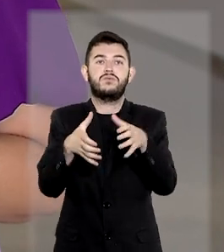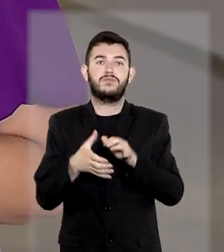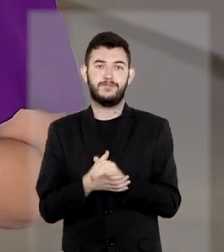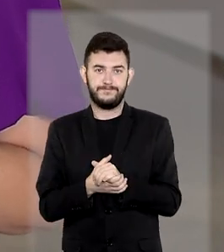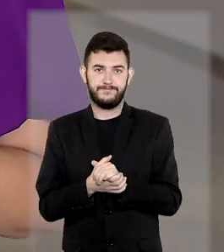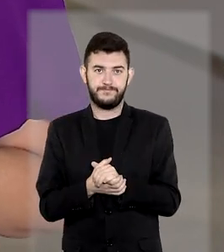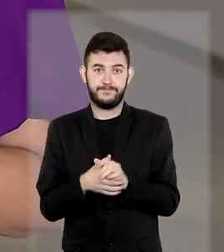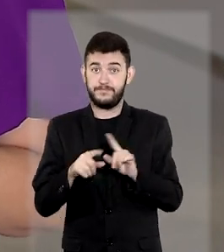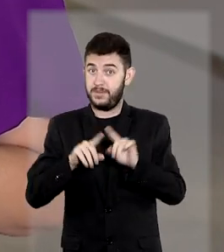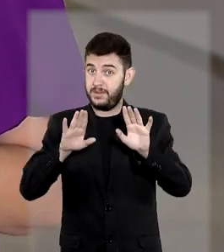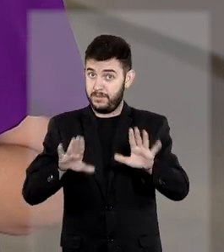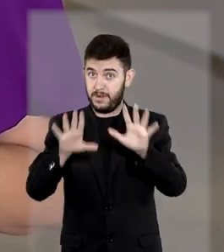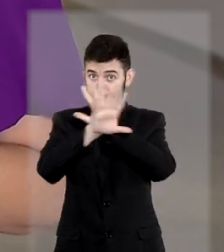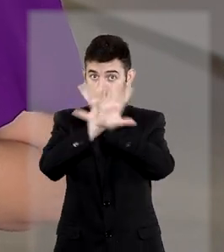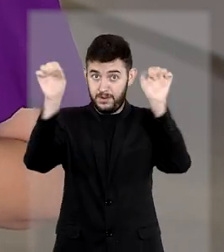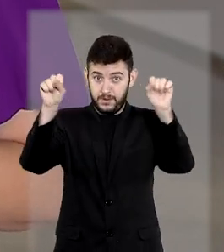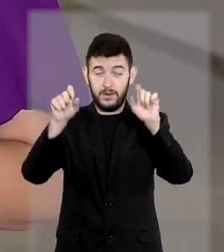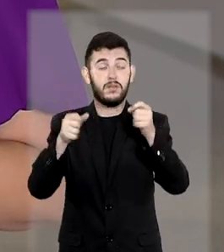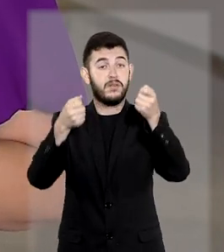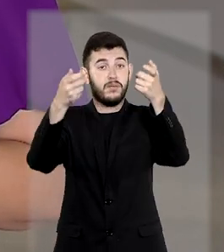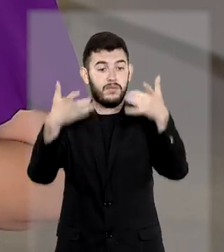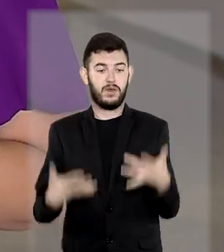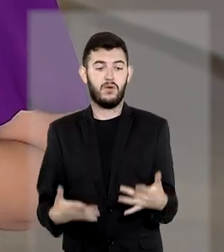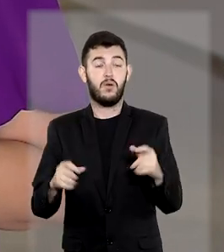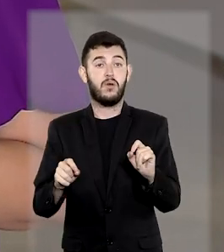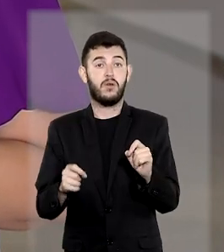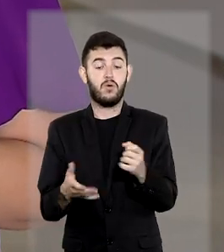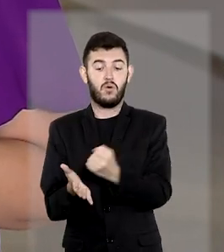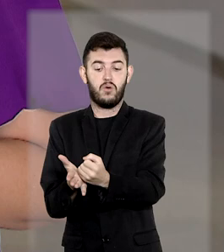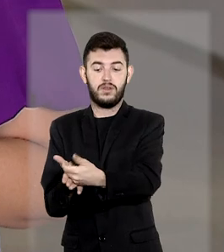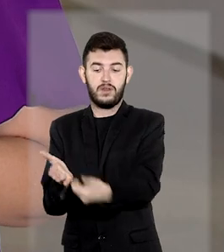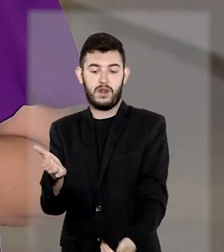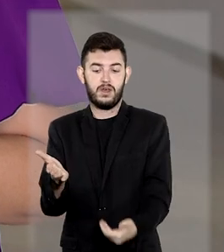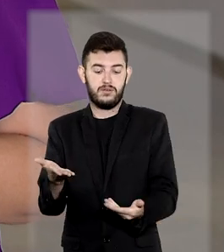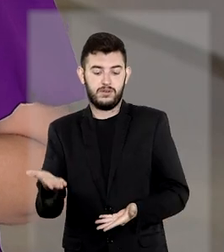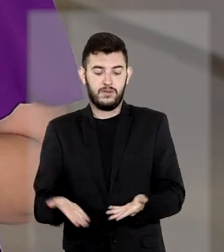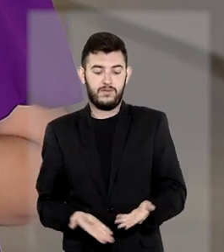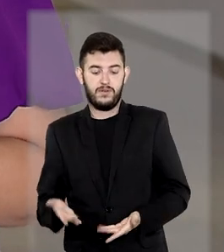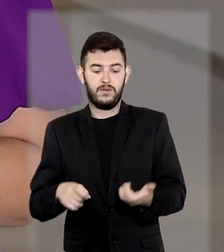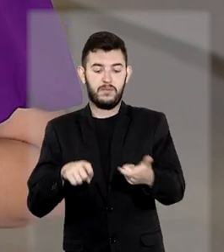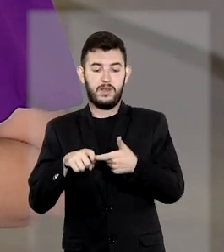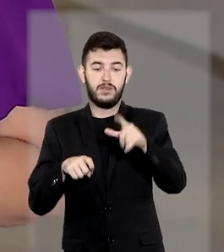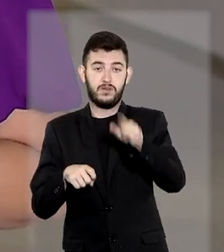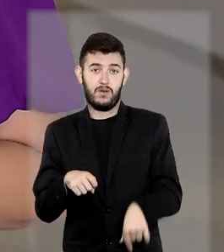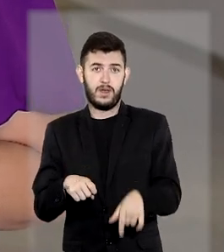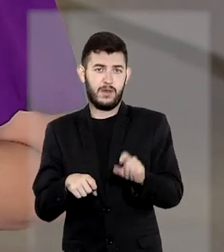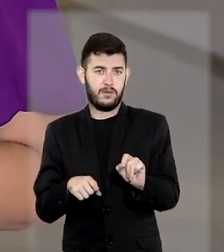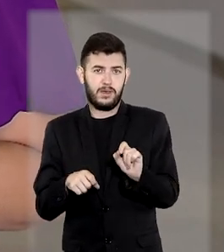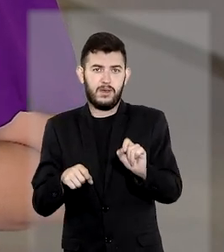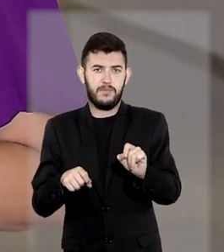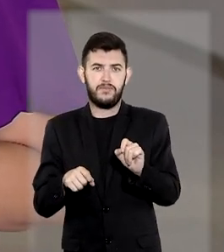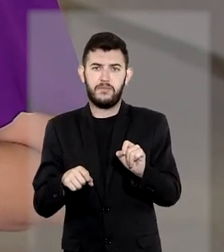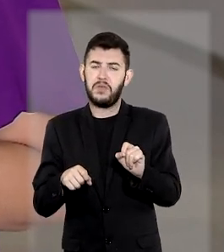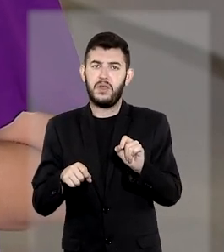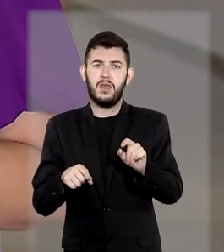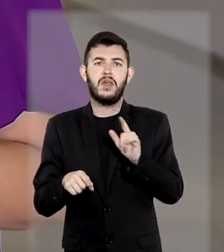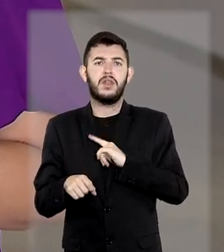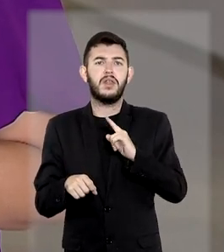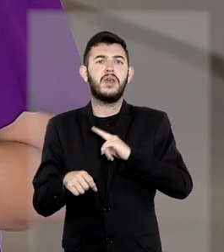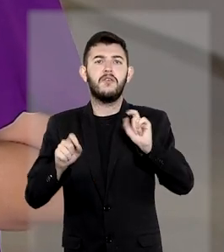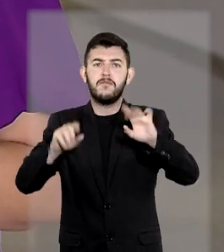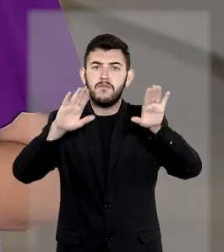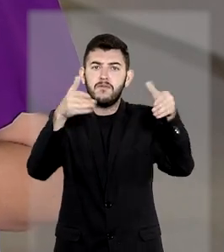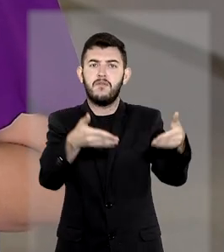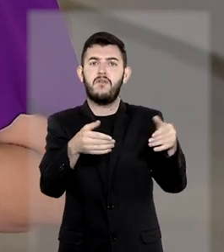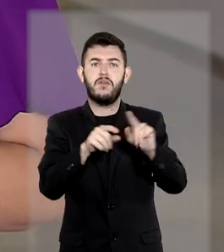de saúde argumentou que o contrato de prestação de serviços médicos é personalíssimo e, por isso, seria vedada a